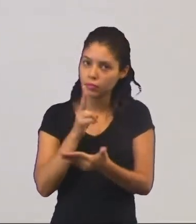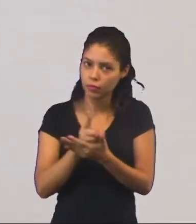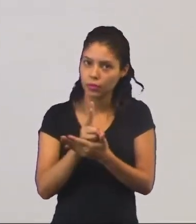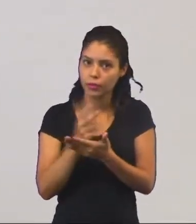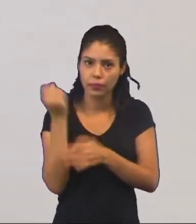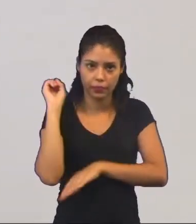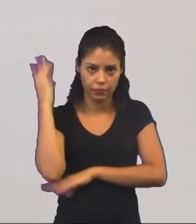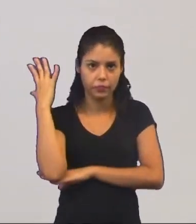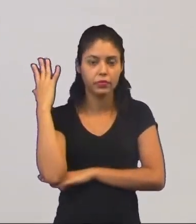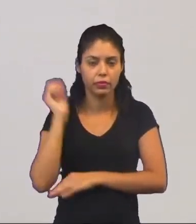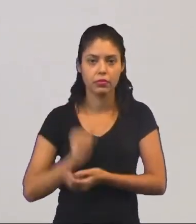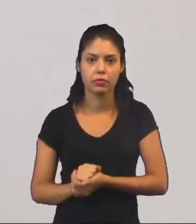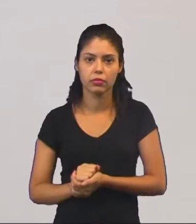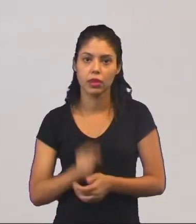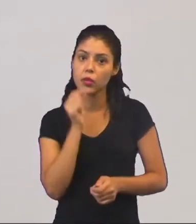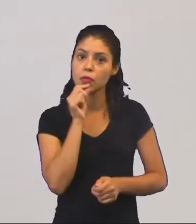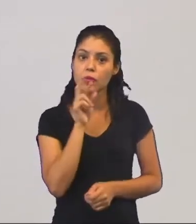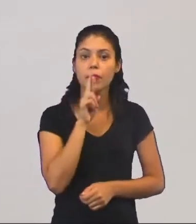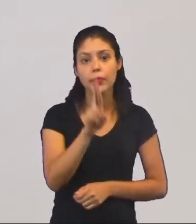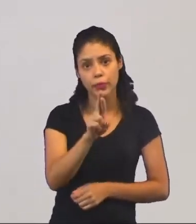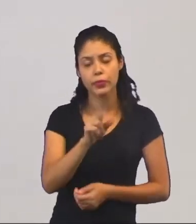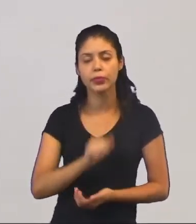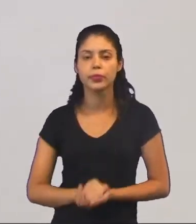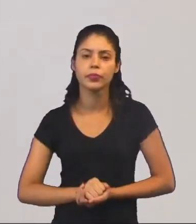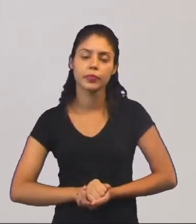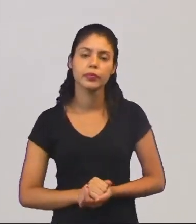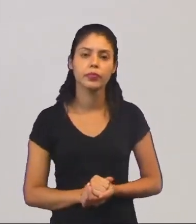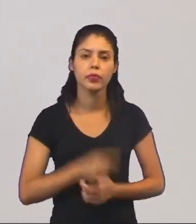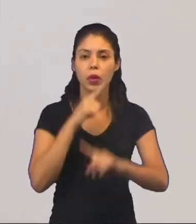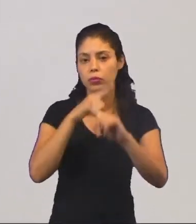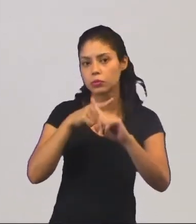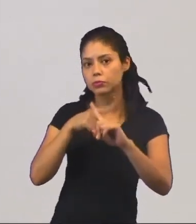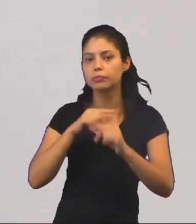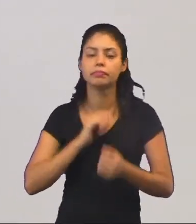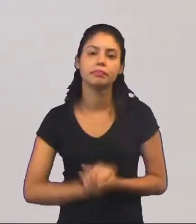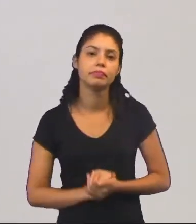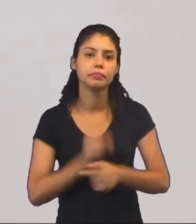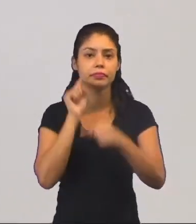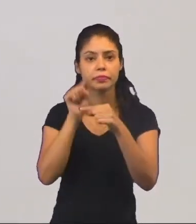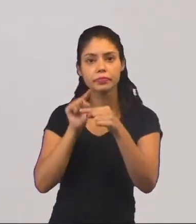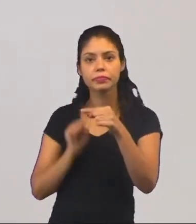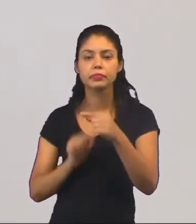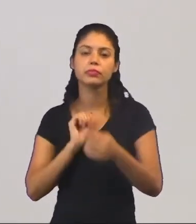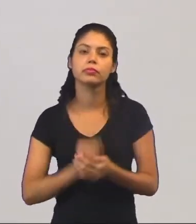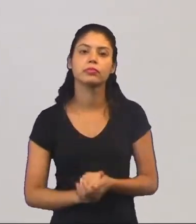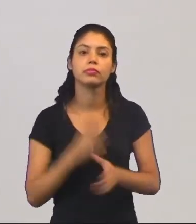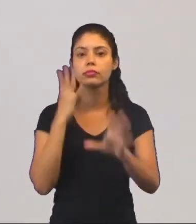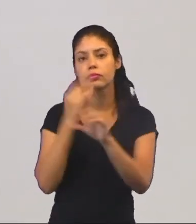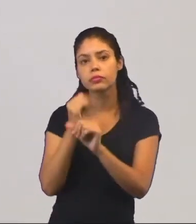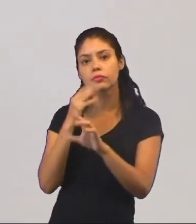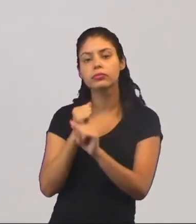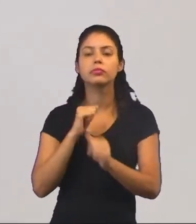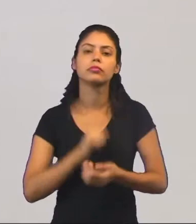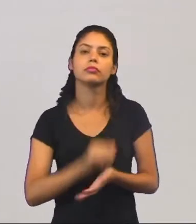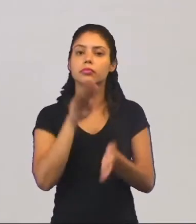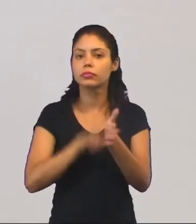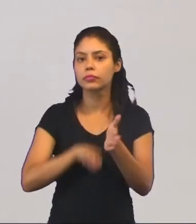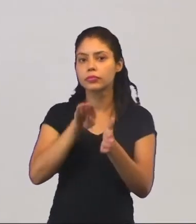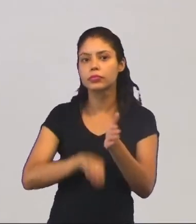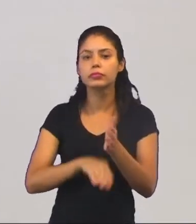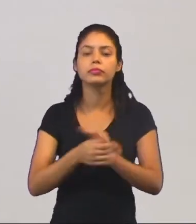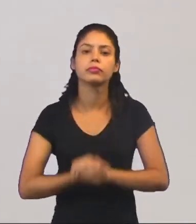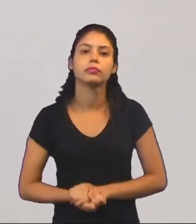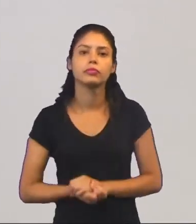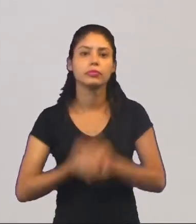estar acontecendo nas suas operações, tá? Na multiplicação, na divisão, na adição, na